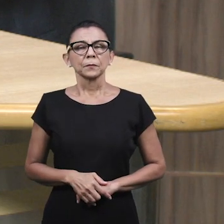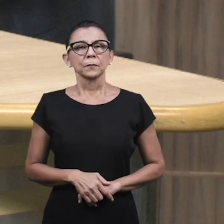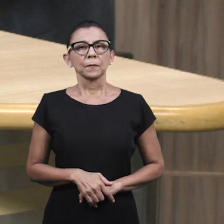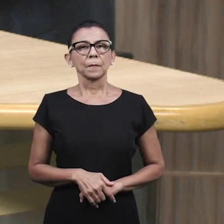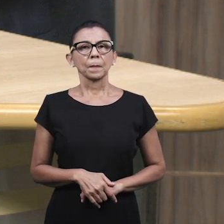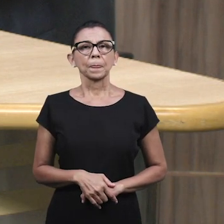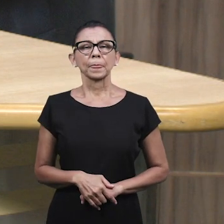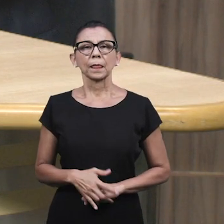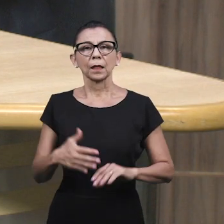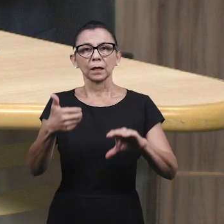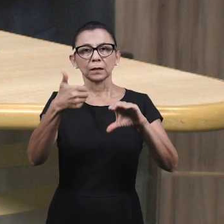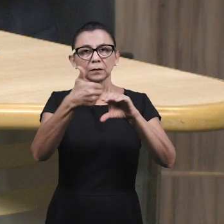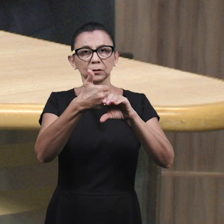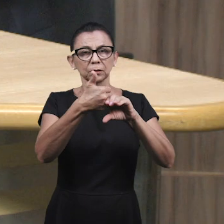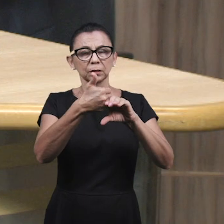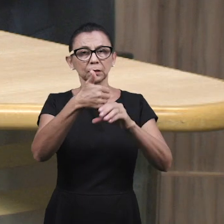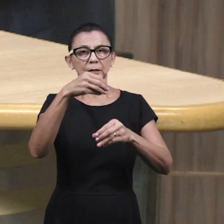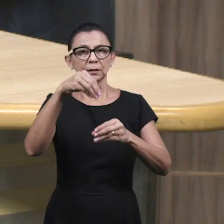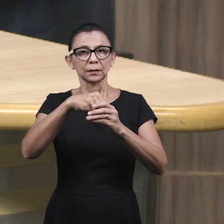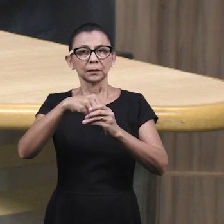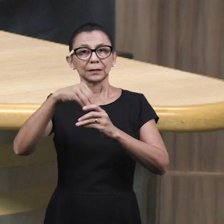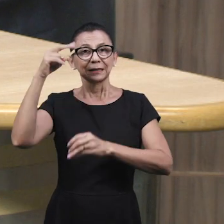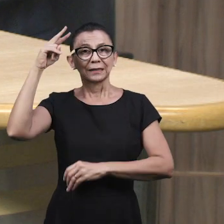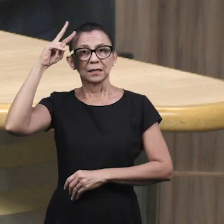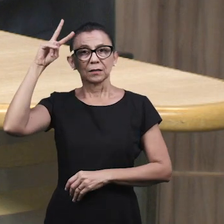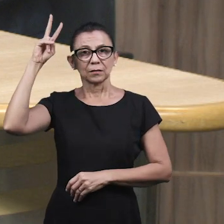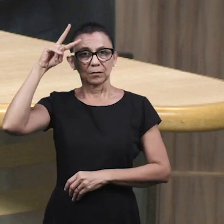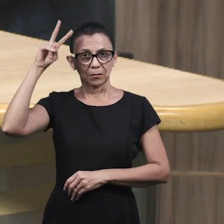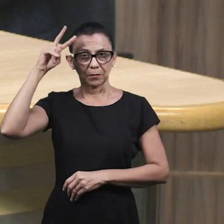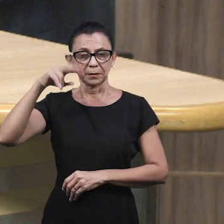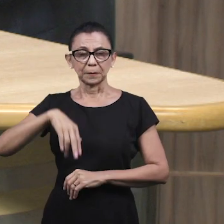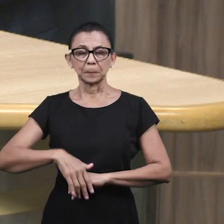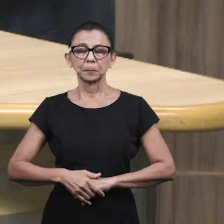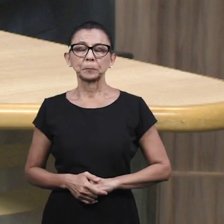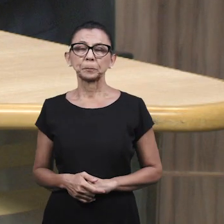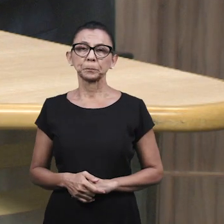cristianismo histórico, ele